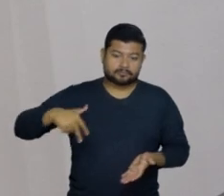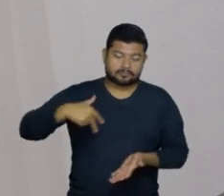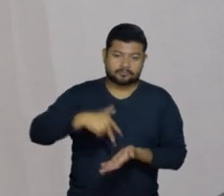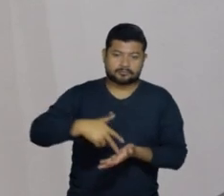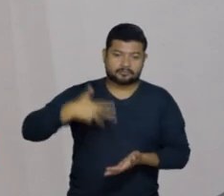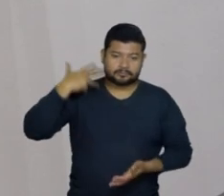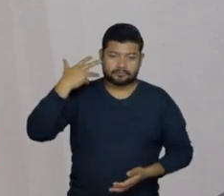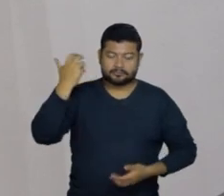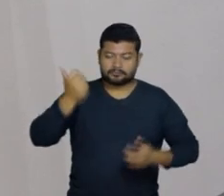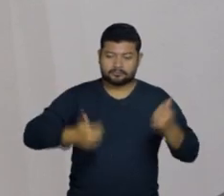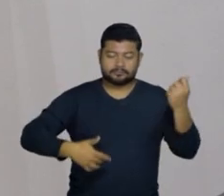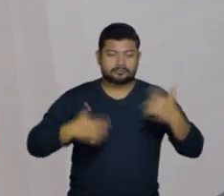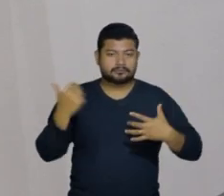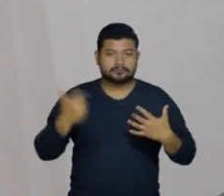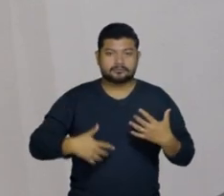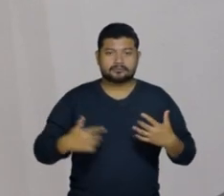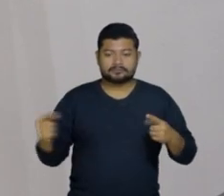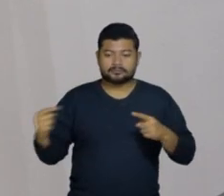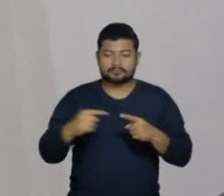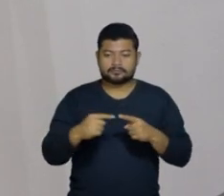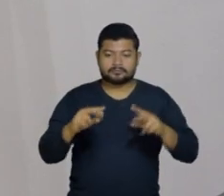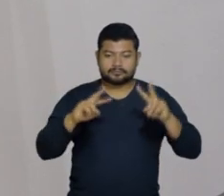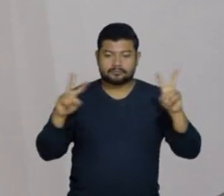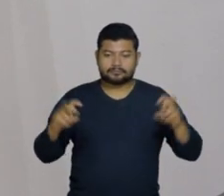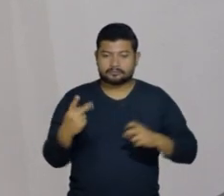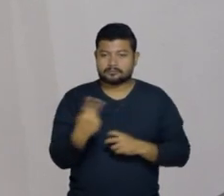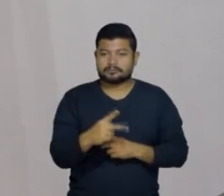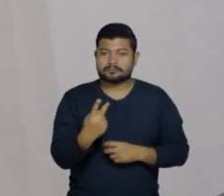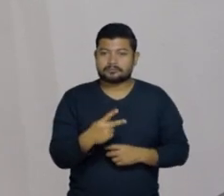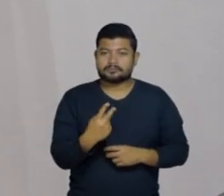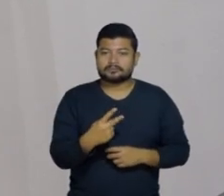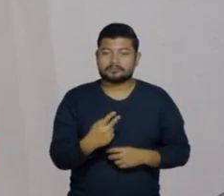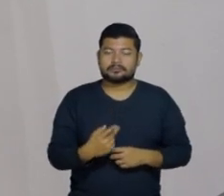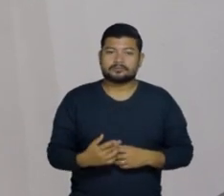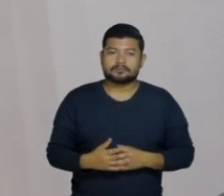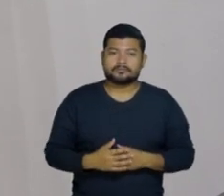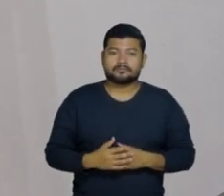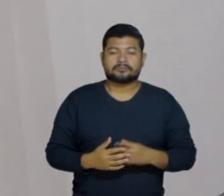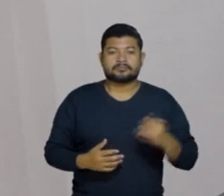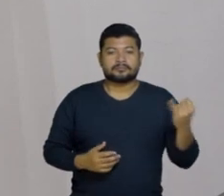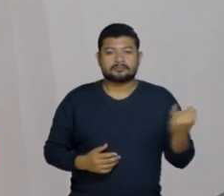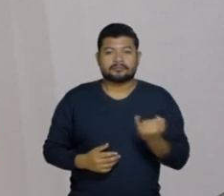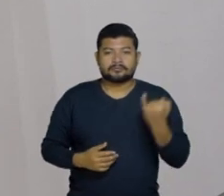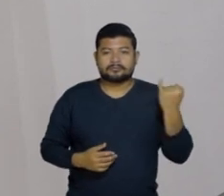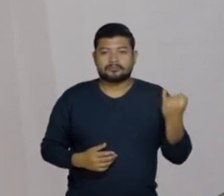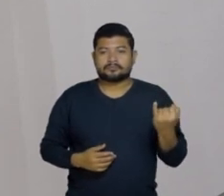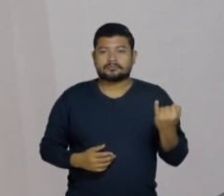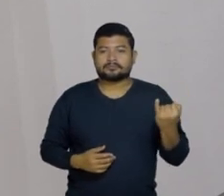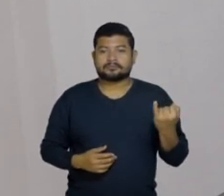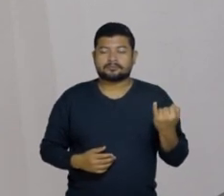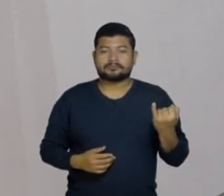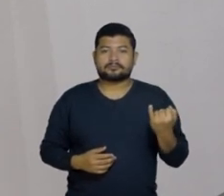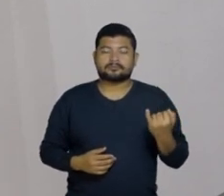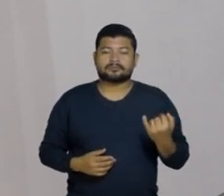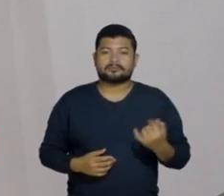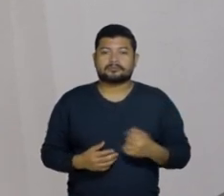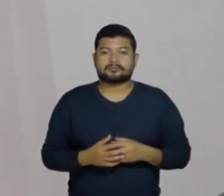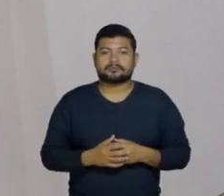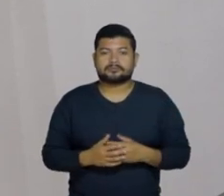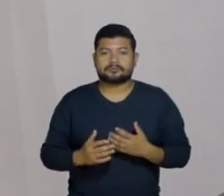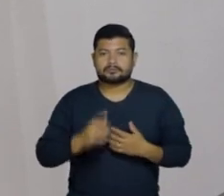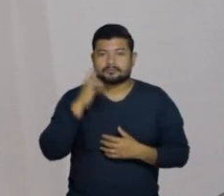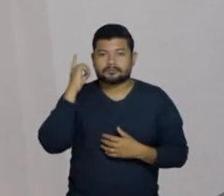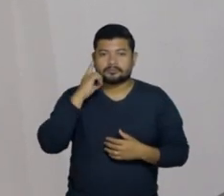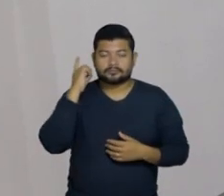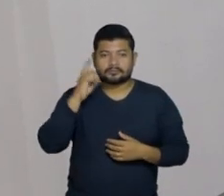tribuna, falando do seu trabalho, uma pessoa importantíssima, como falou o nosso amigo deputado